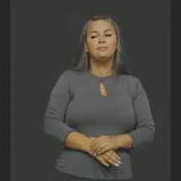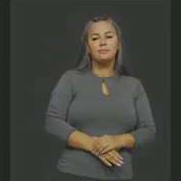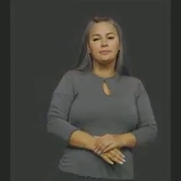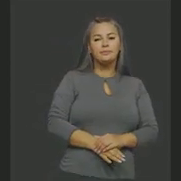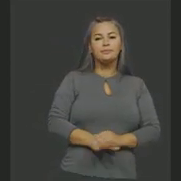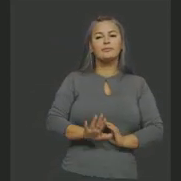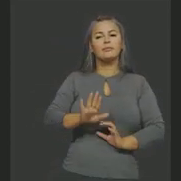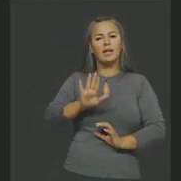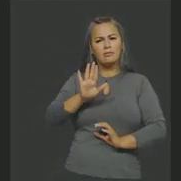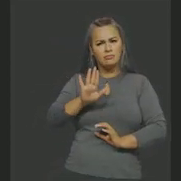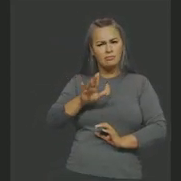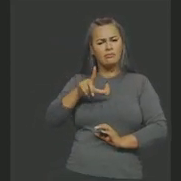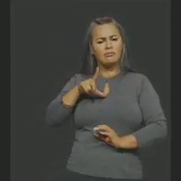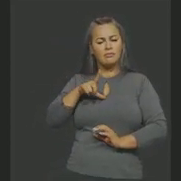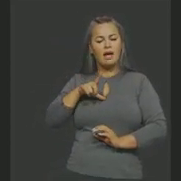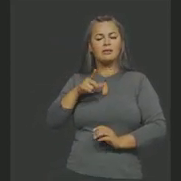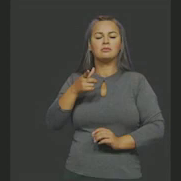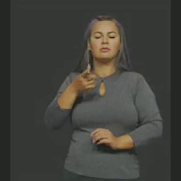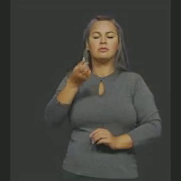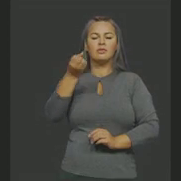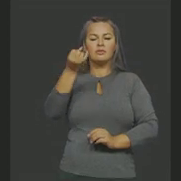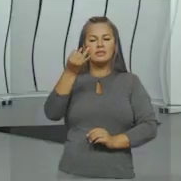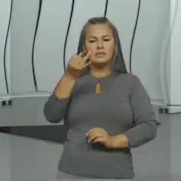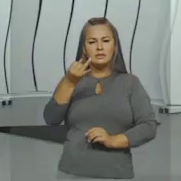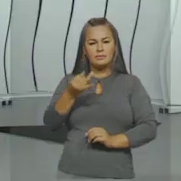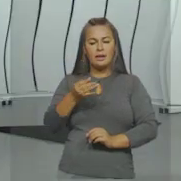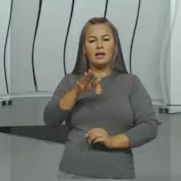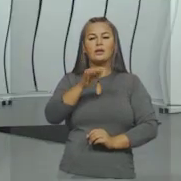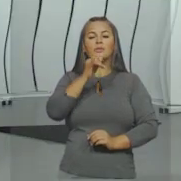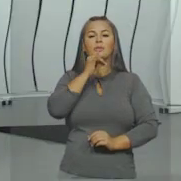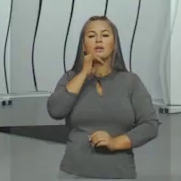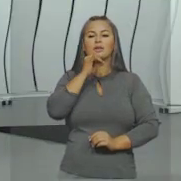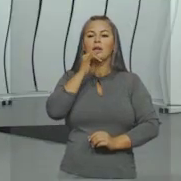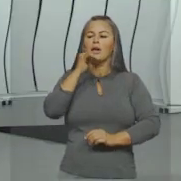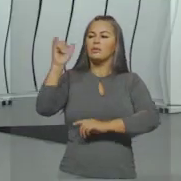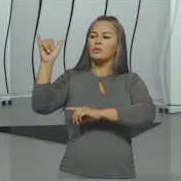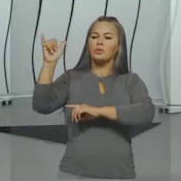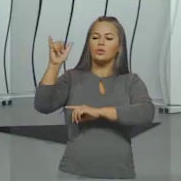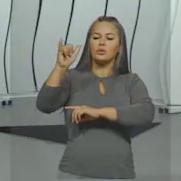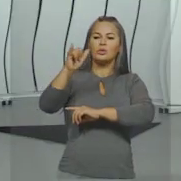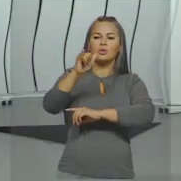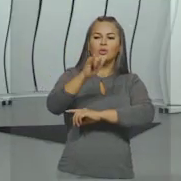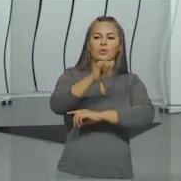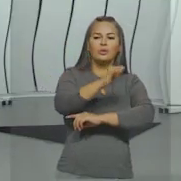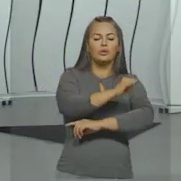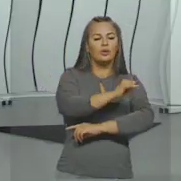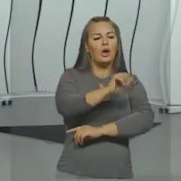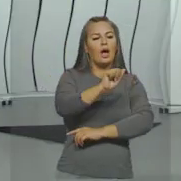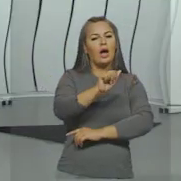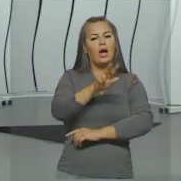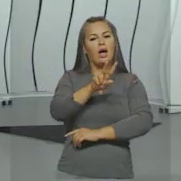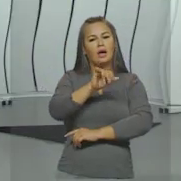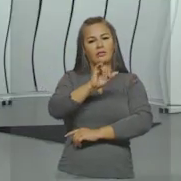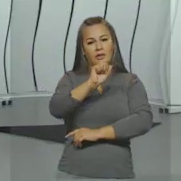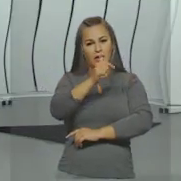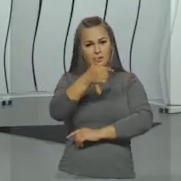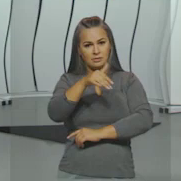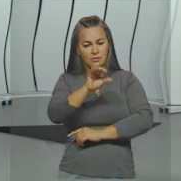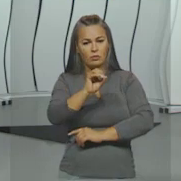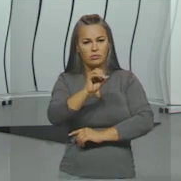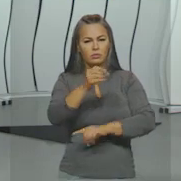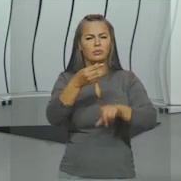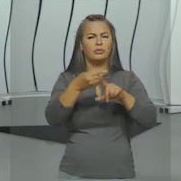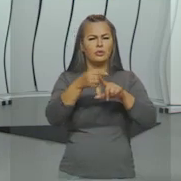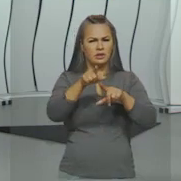comunicação de certa forma, mas eu vou citar aqui a aviação como um último exemplo aqui. Muitos voos são cancelados por